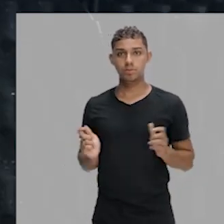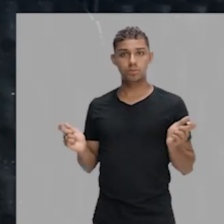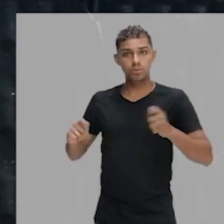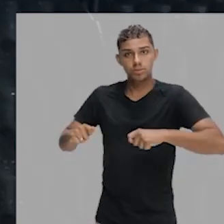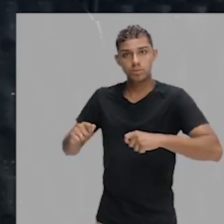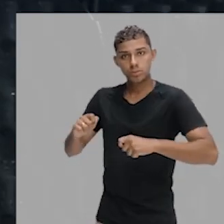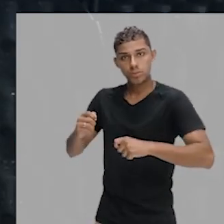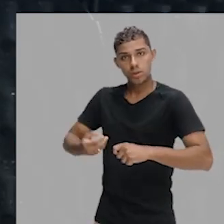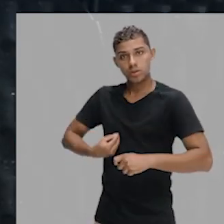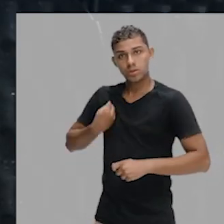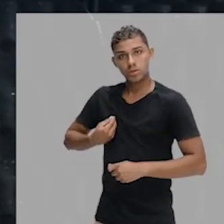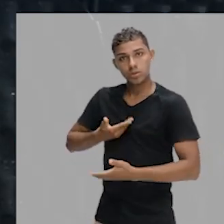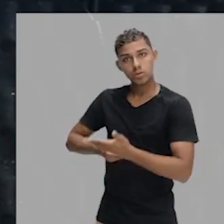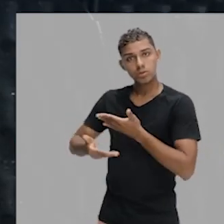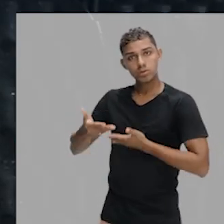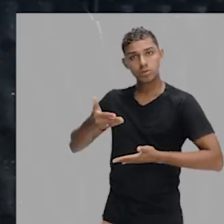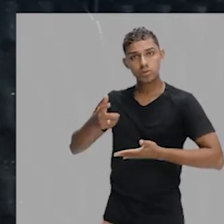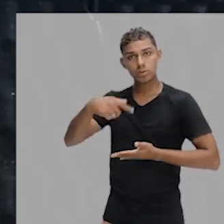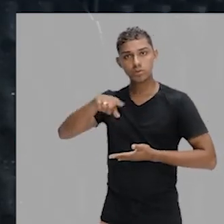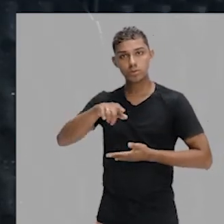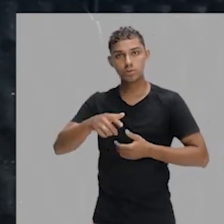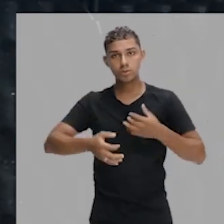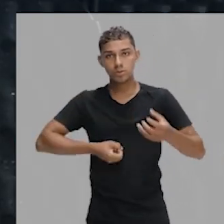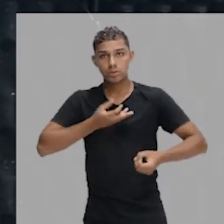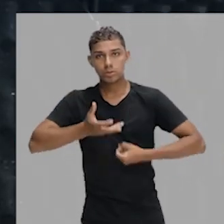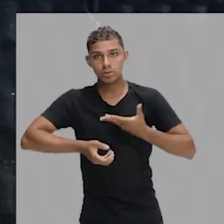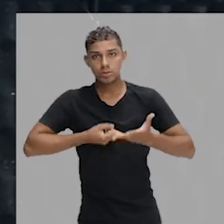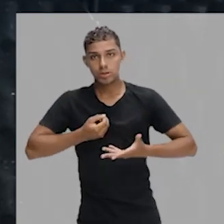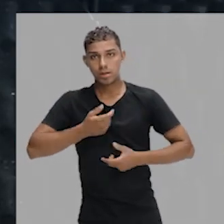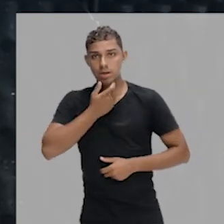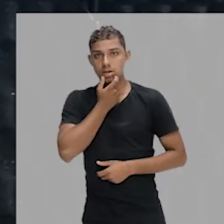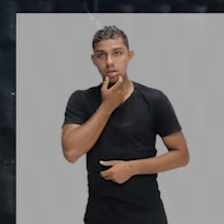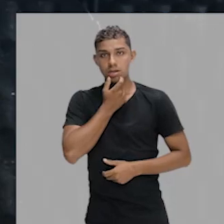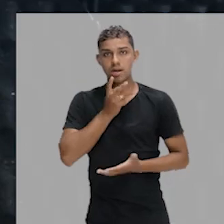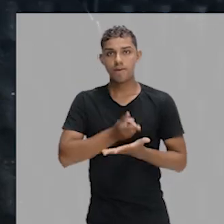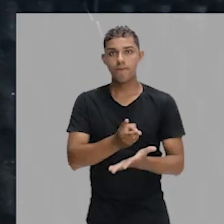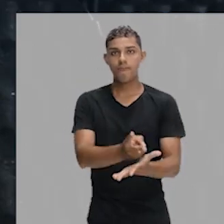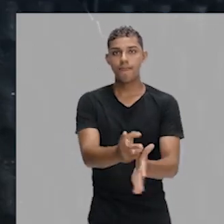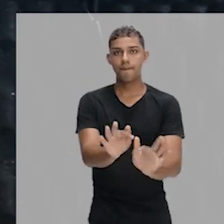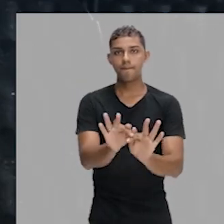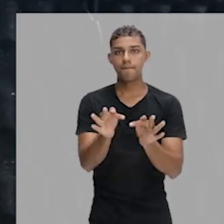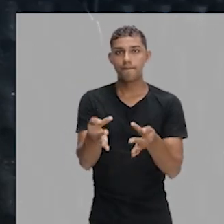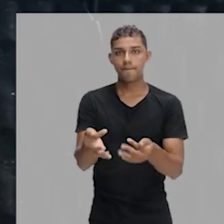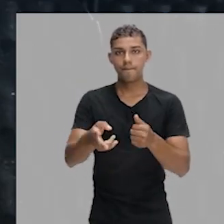sua rotina. E para você expressar isso em inglês, sempre simple present, ok?